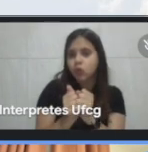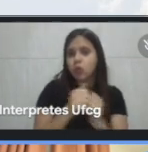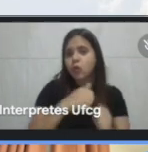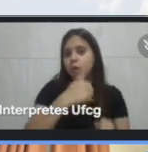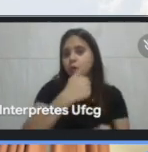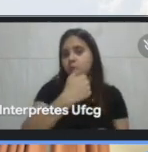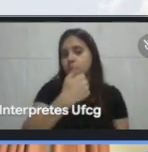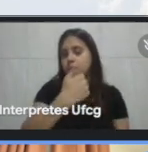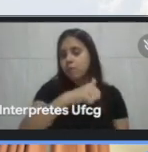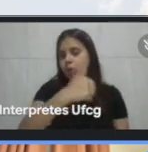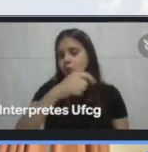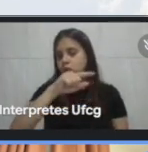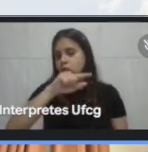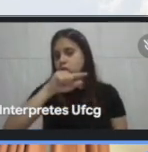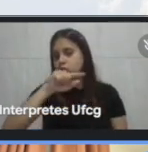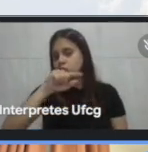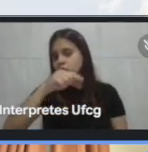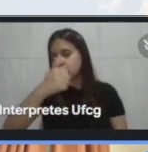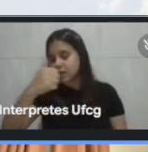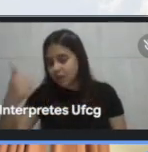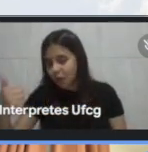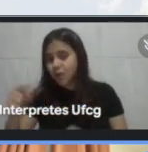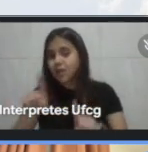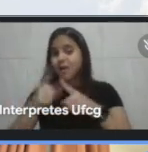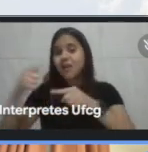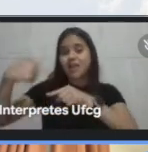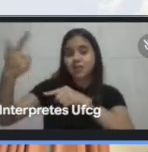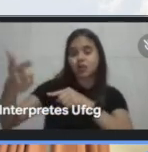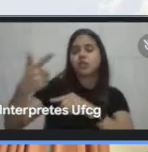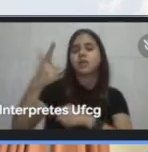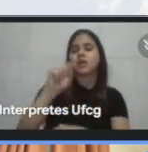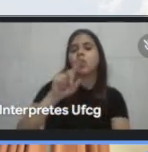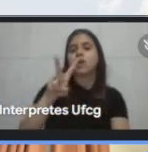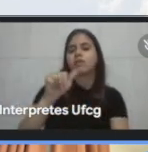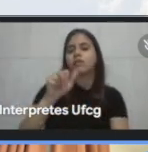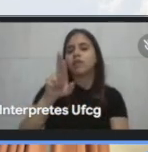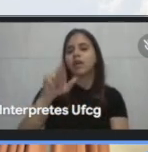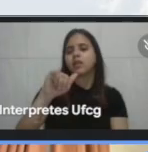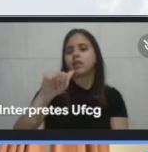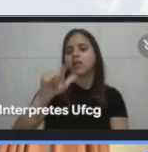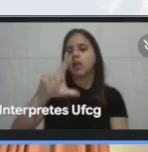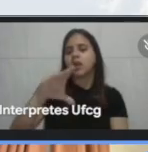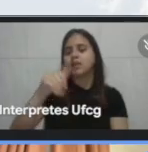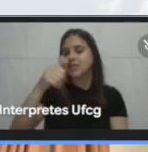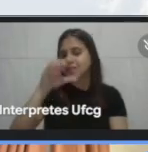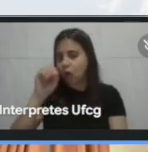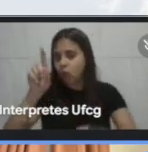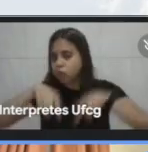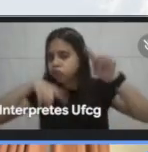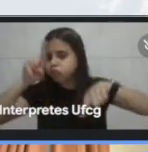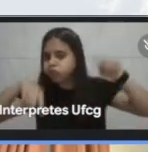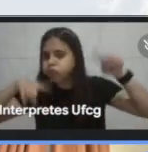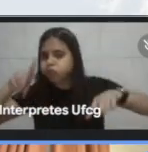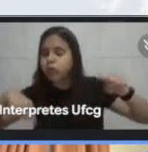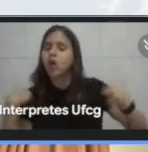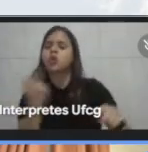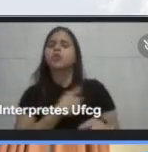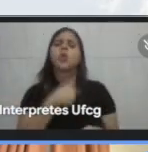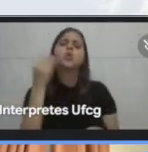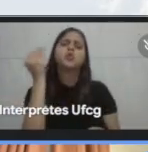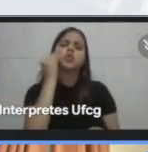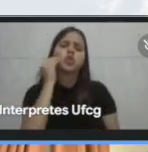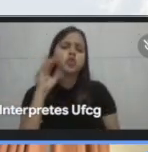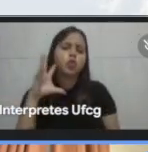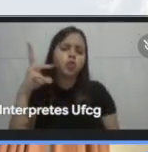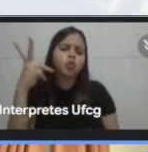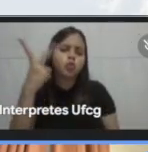1111, e todas as outras seriam variações contendo ou não algumas variáveis. Então, a gente testou essas